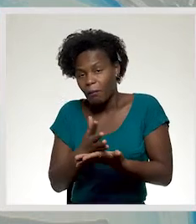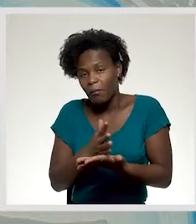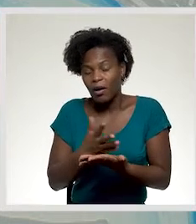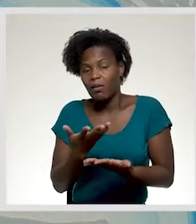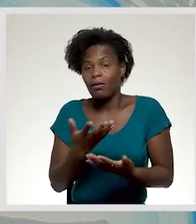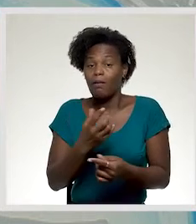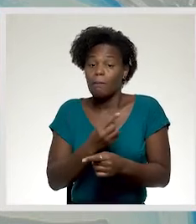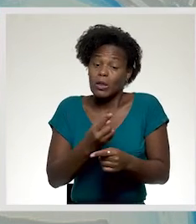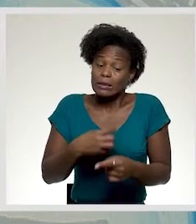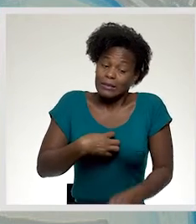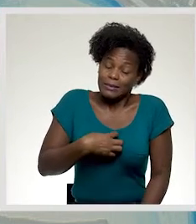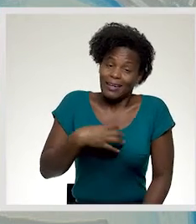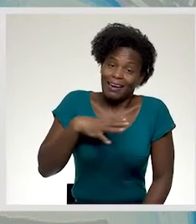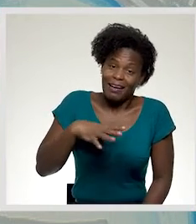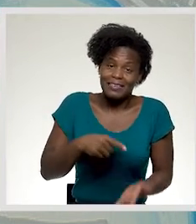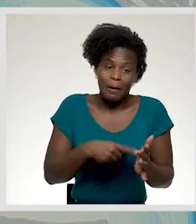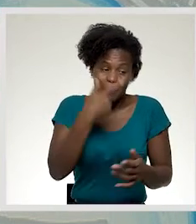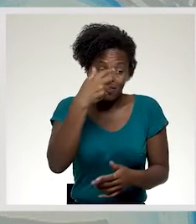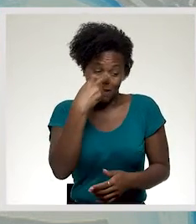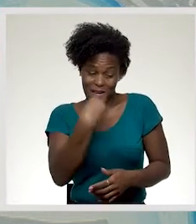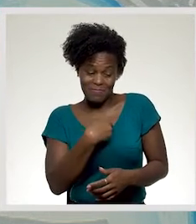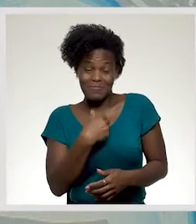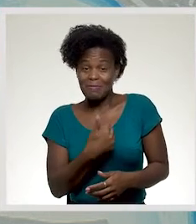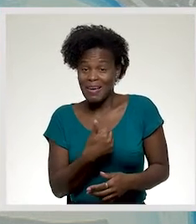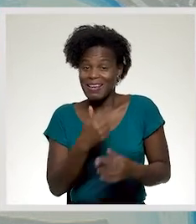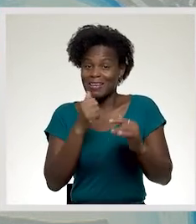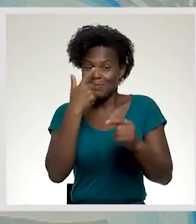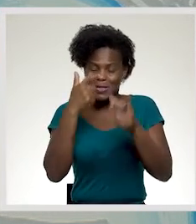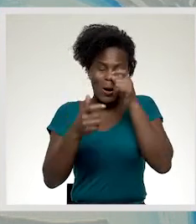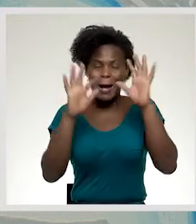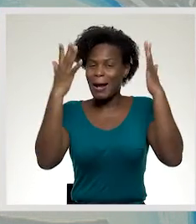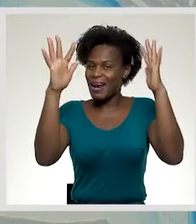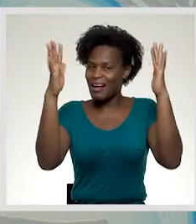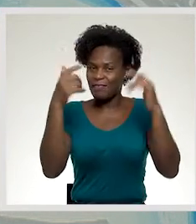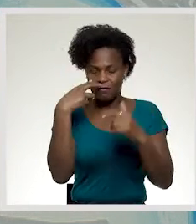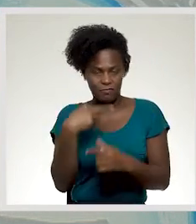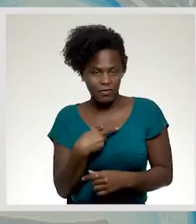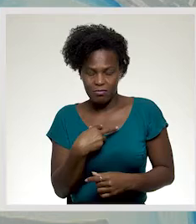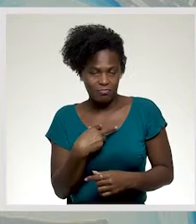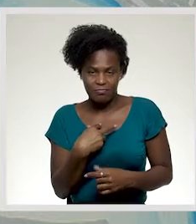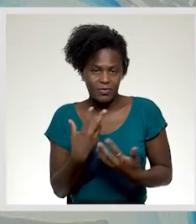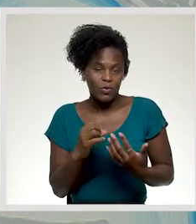inclinações ou por desejos de ser, por exemplo, bem visto, ser aplaudido, ser tido como